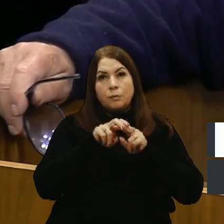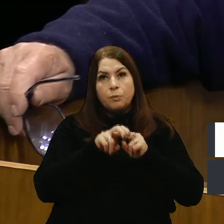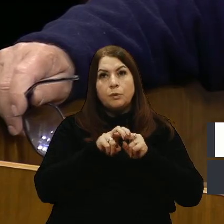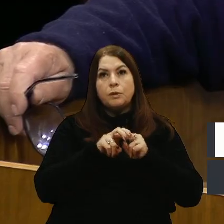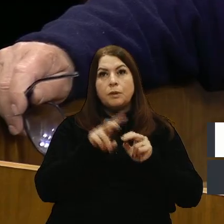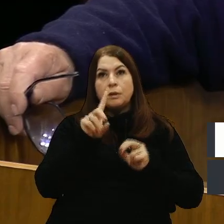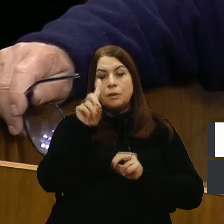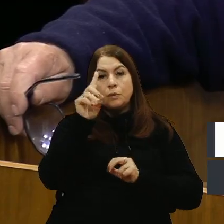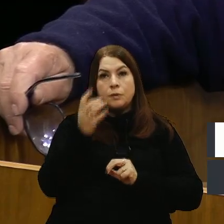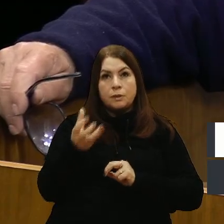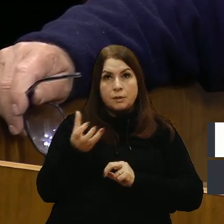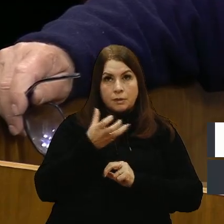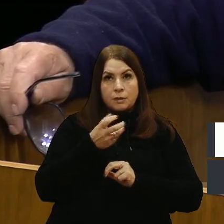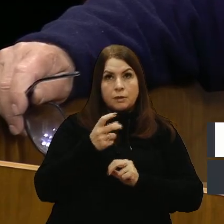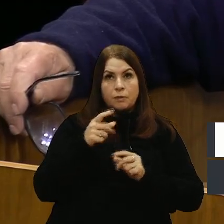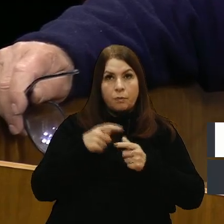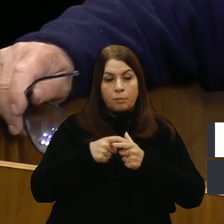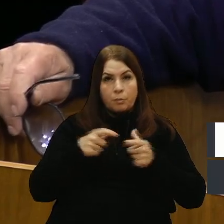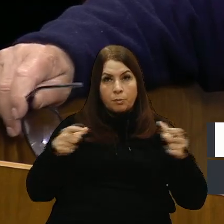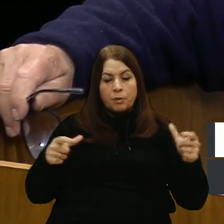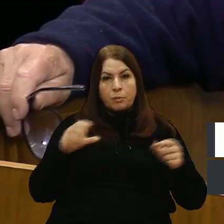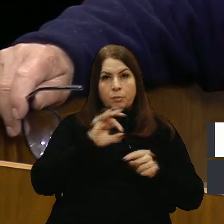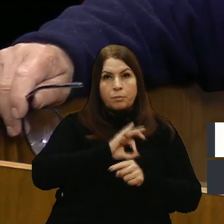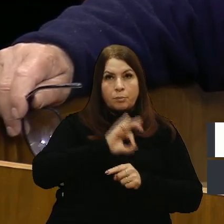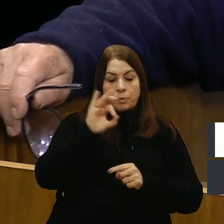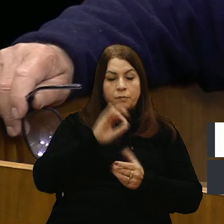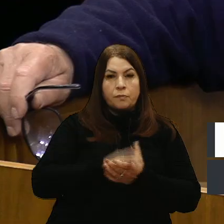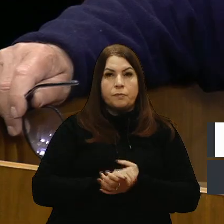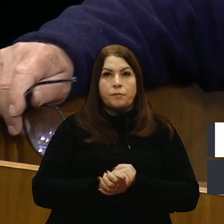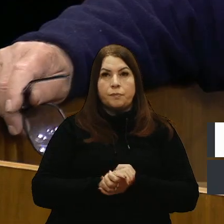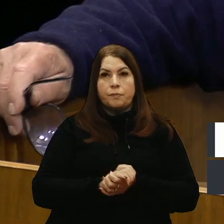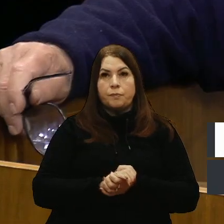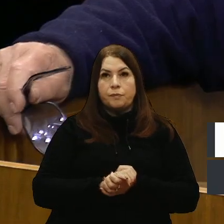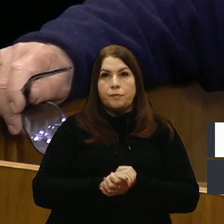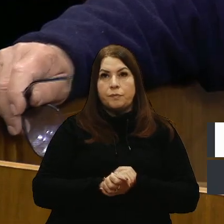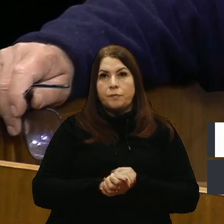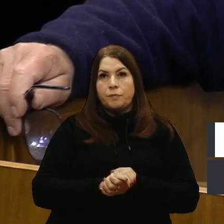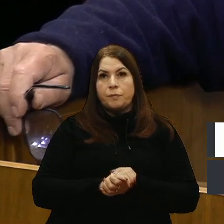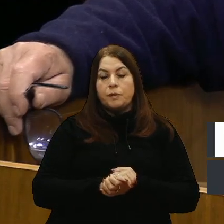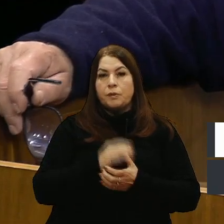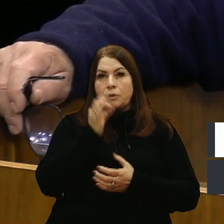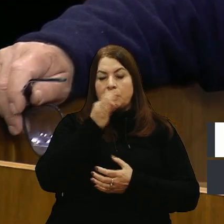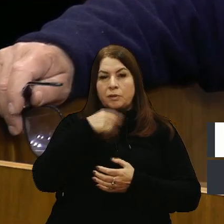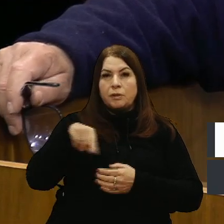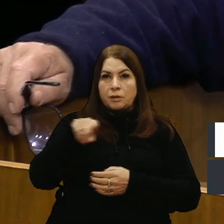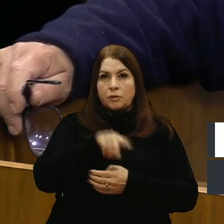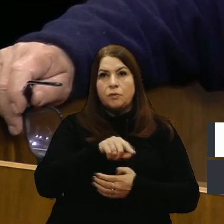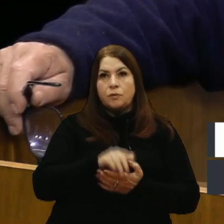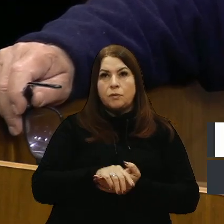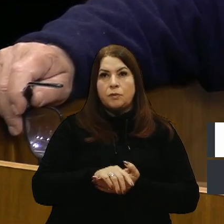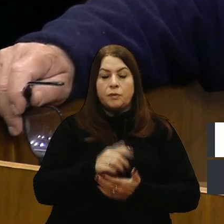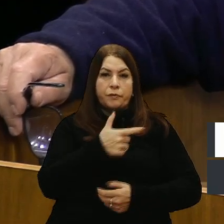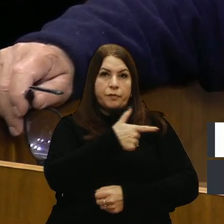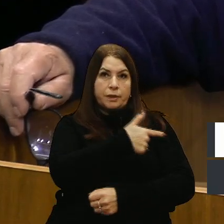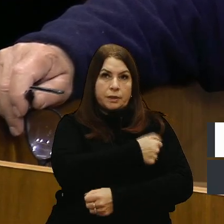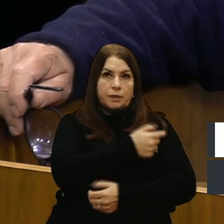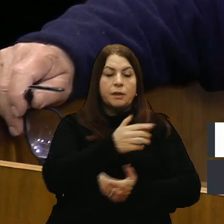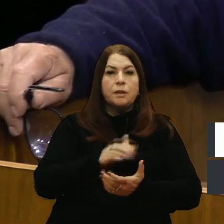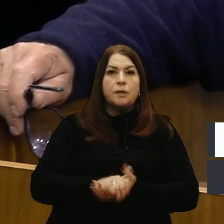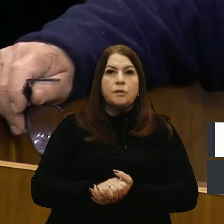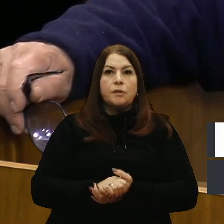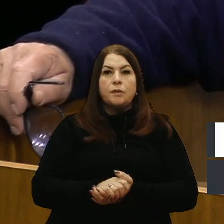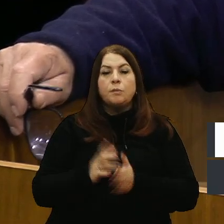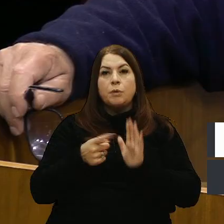Deus quiser, nós vamos ampliar o percentual de caxienses vacinados